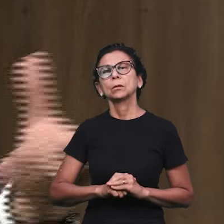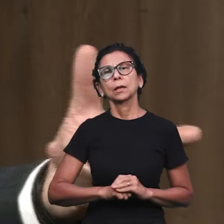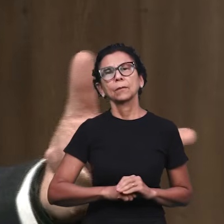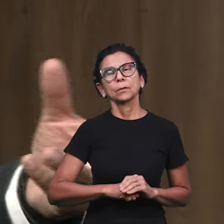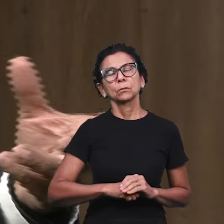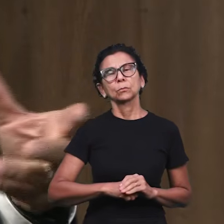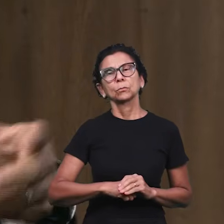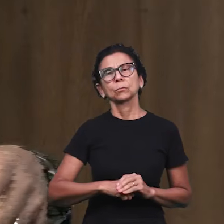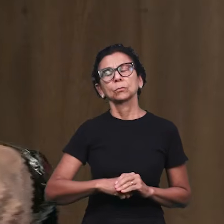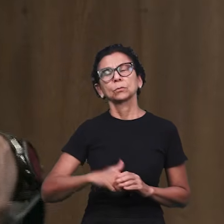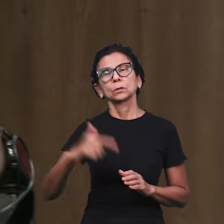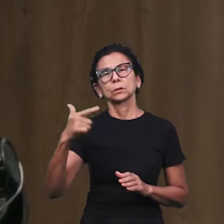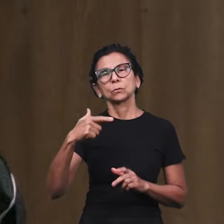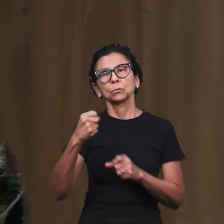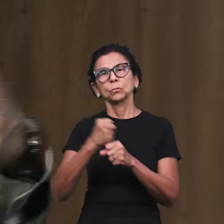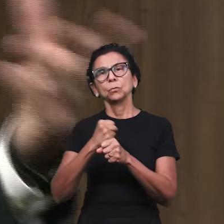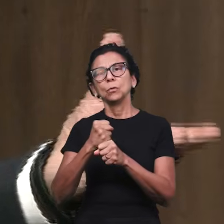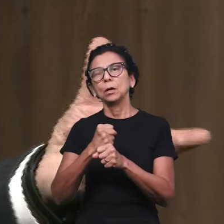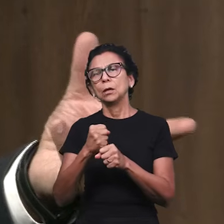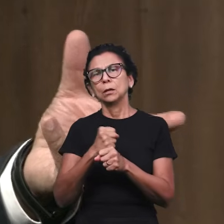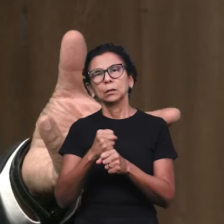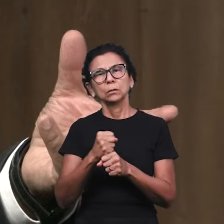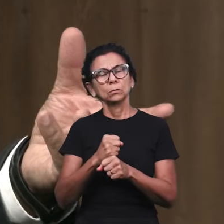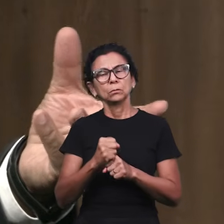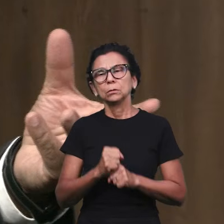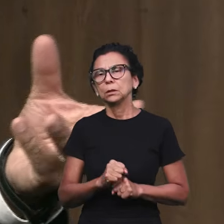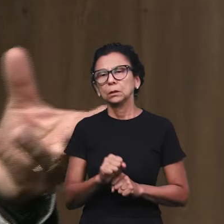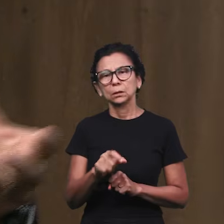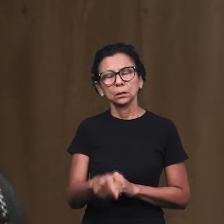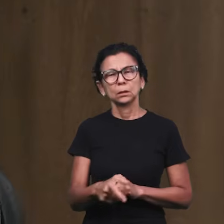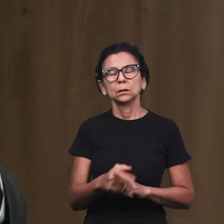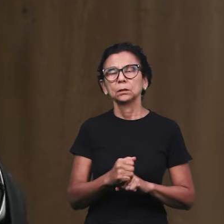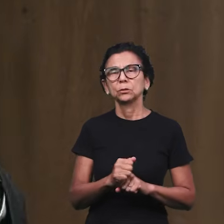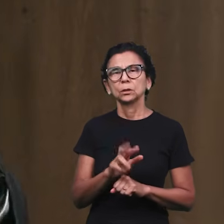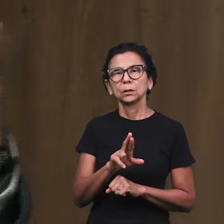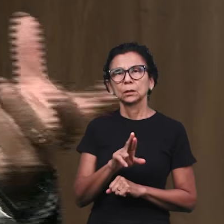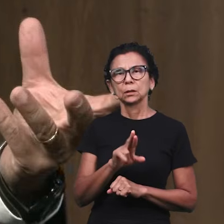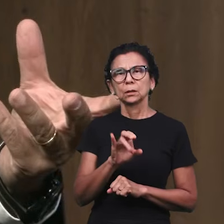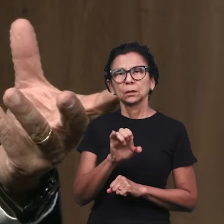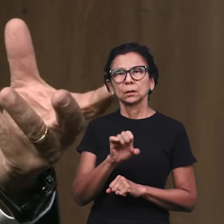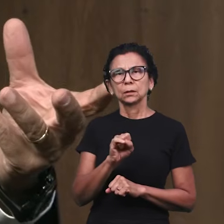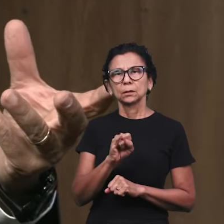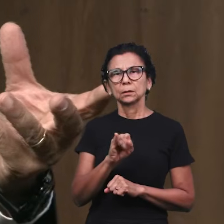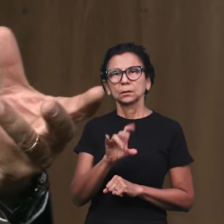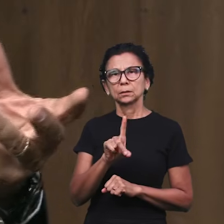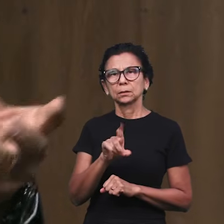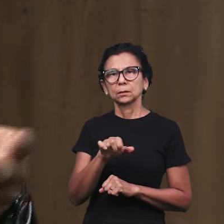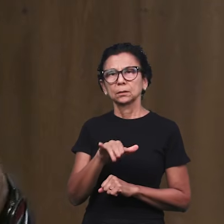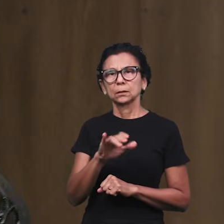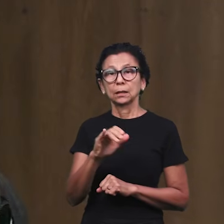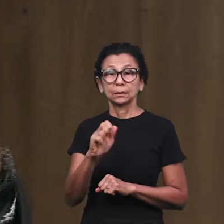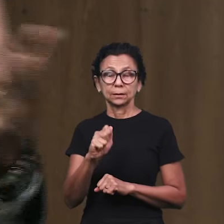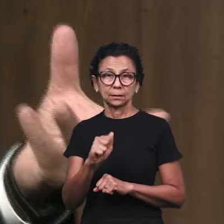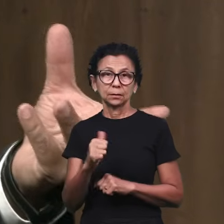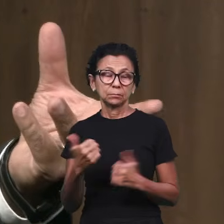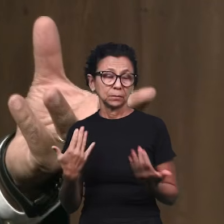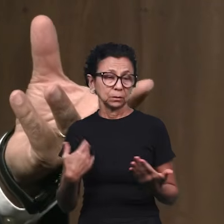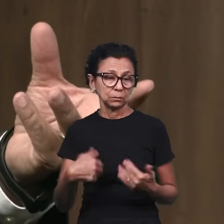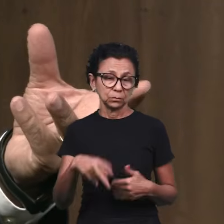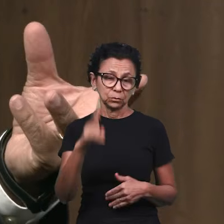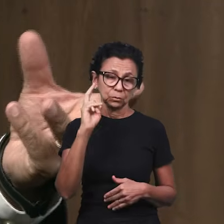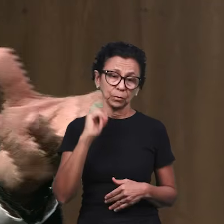Então, a vida foi assim, né? E hoje eu vejo muitos jovens, às vezes até com